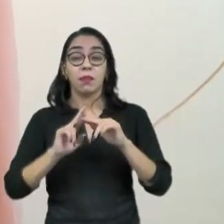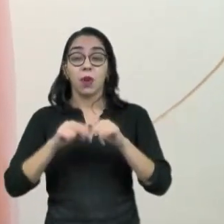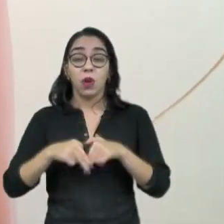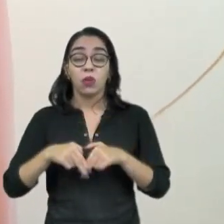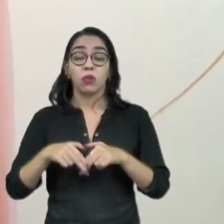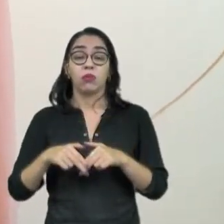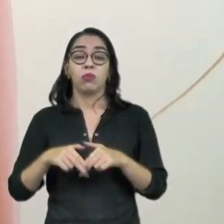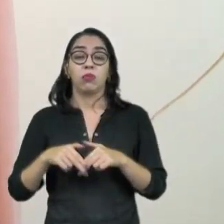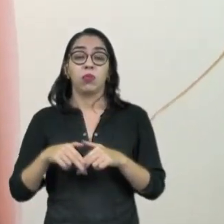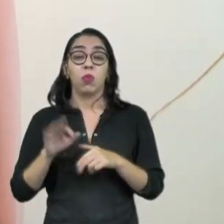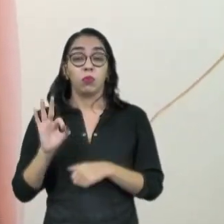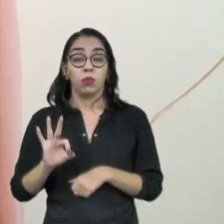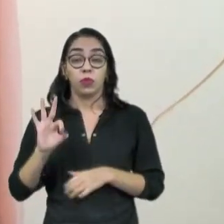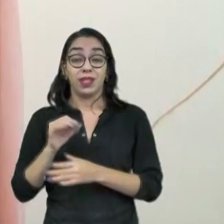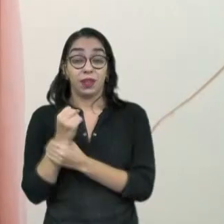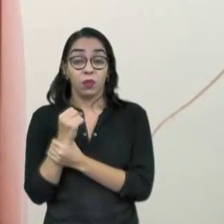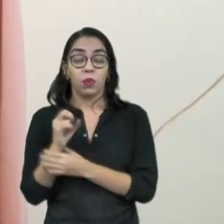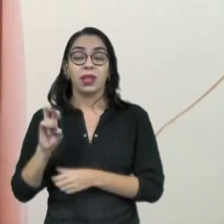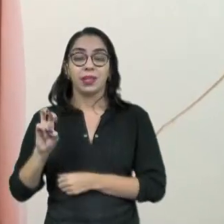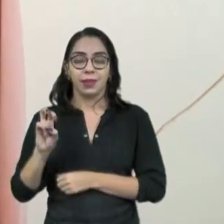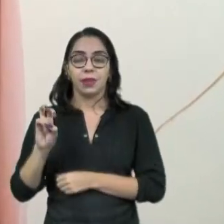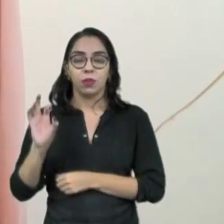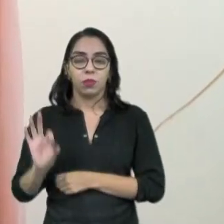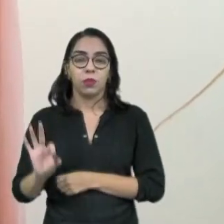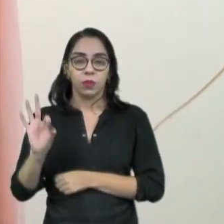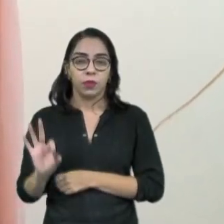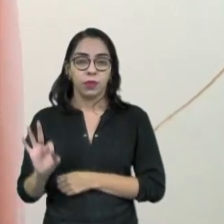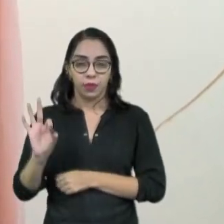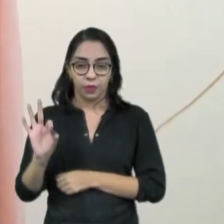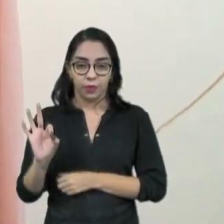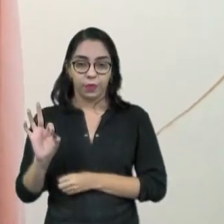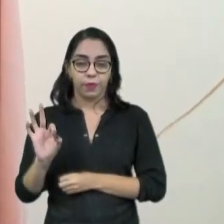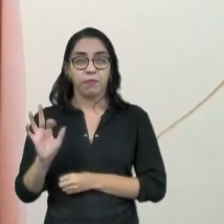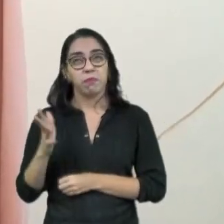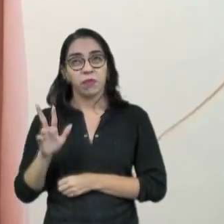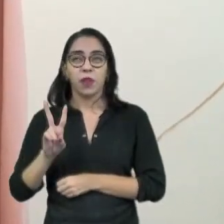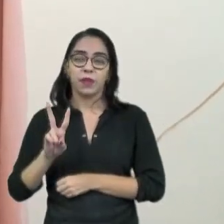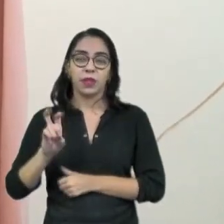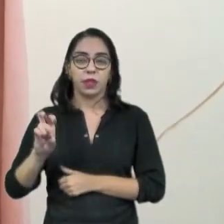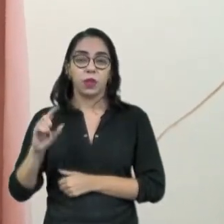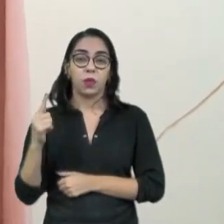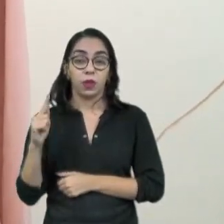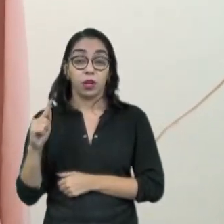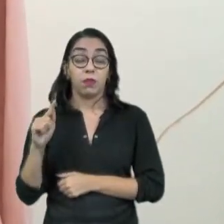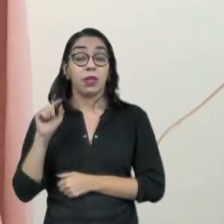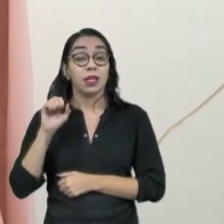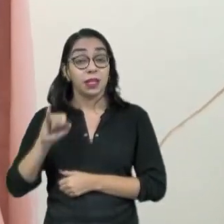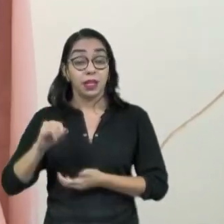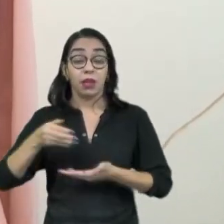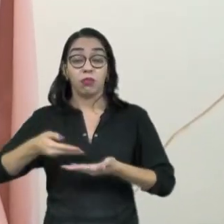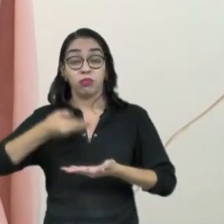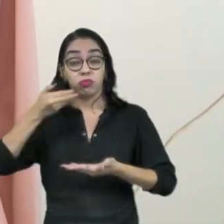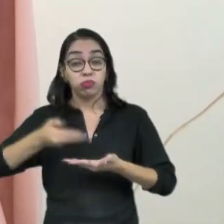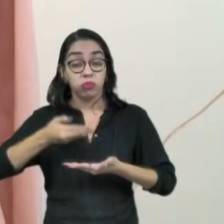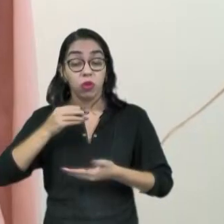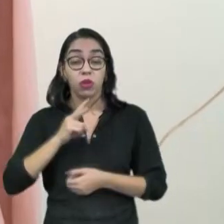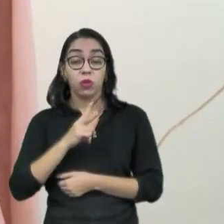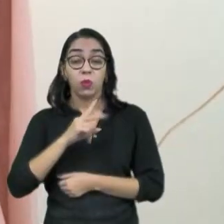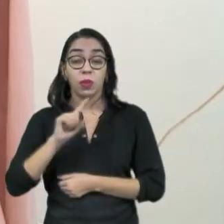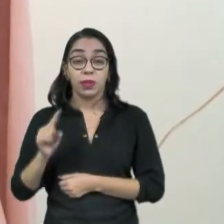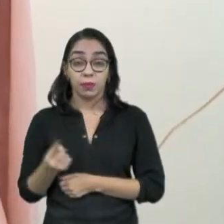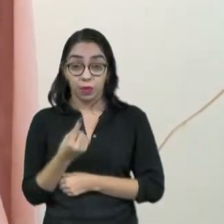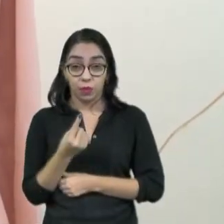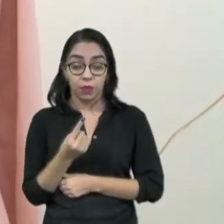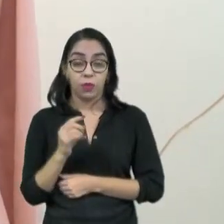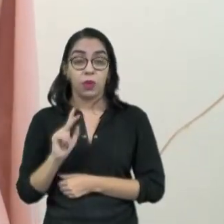segura é de 5% que vai equivaler aí mais ou menos a 25 g isso em uma dieta de 2000 calorias as dietas